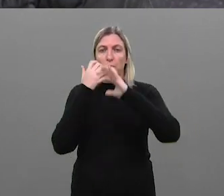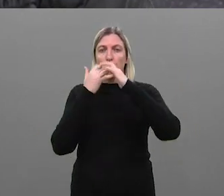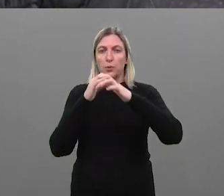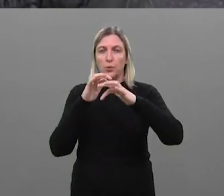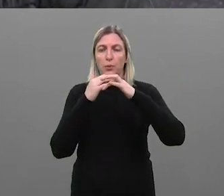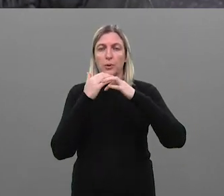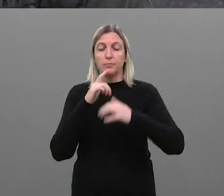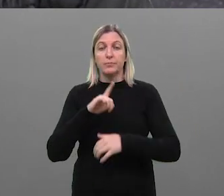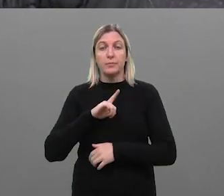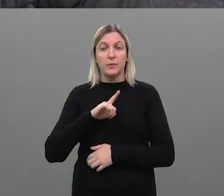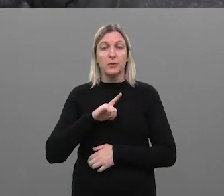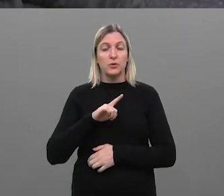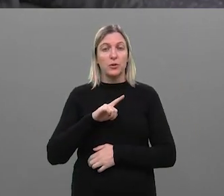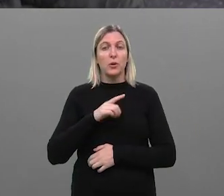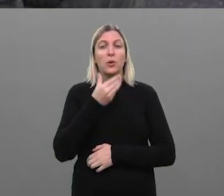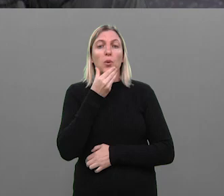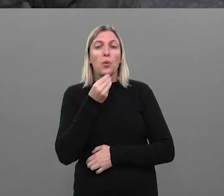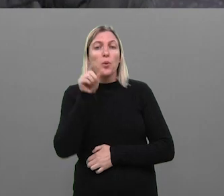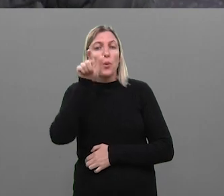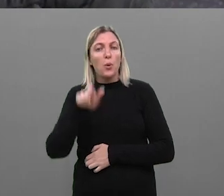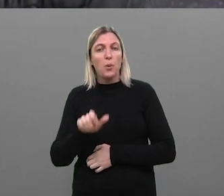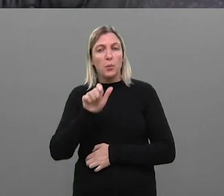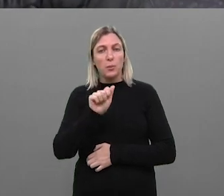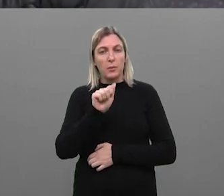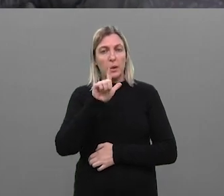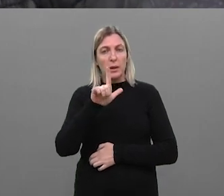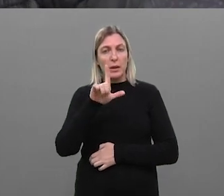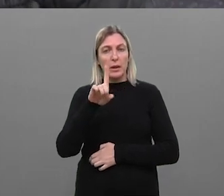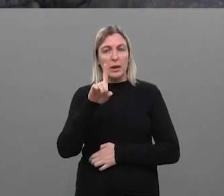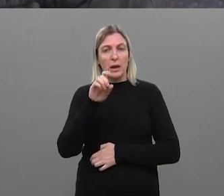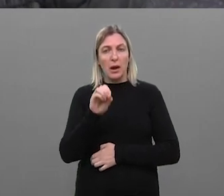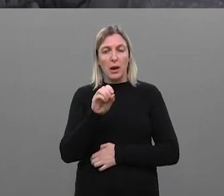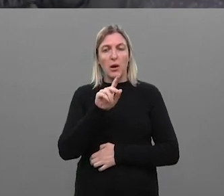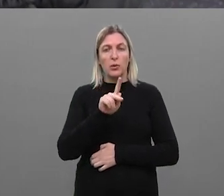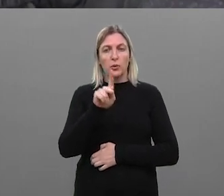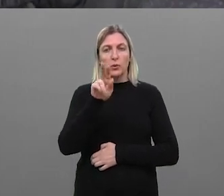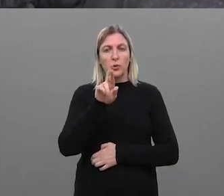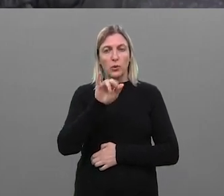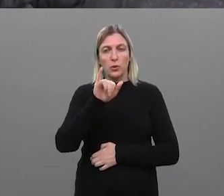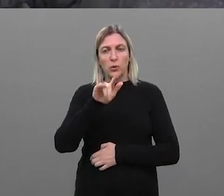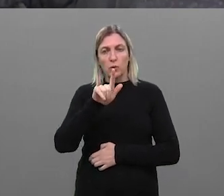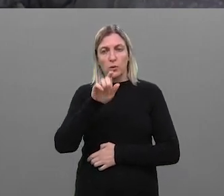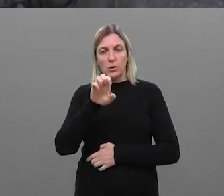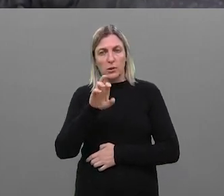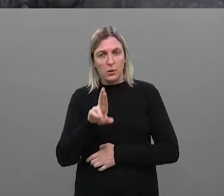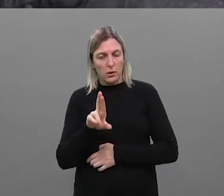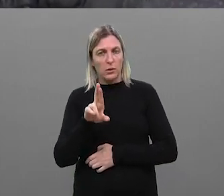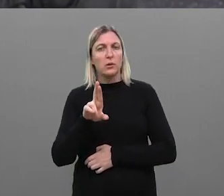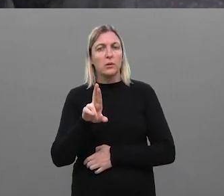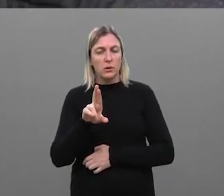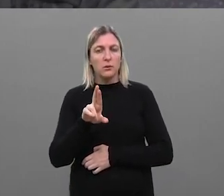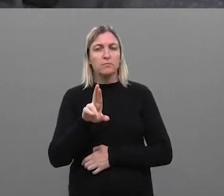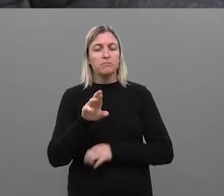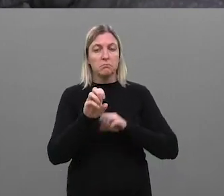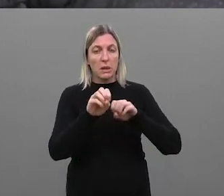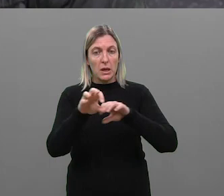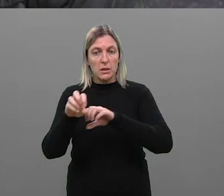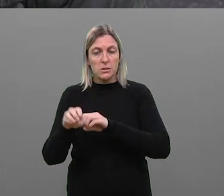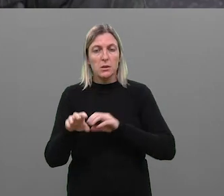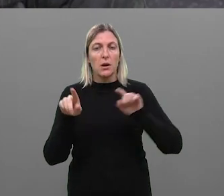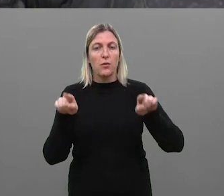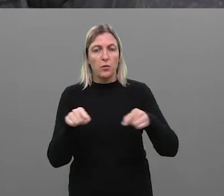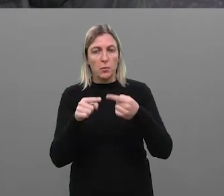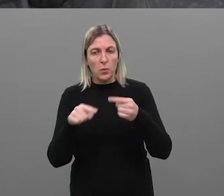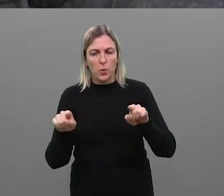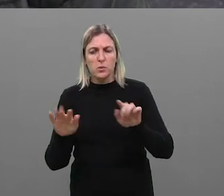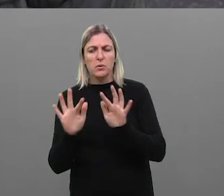tocava na orquestra frund de Berlim emigra para cá e vai est fazendo música por exemplo e seus descendentes até hoje tocam aqui em arechin